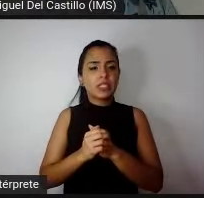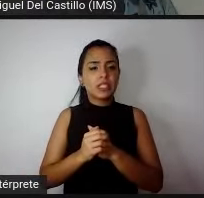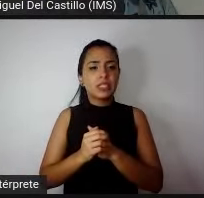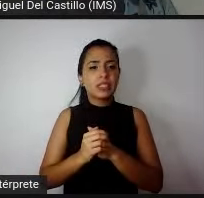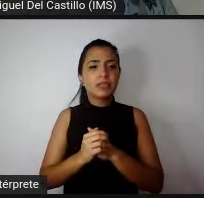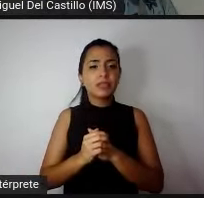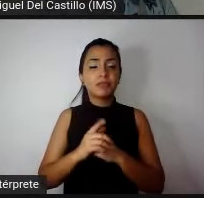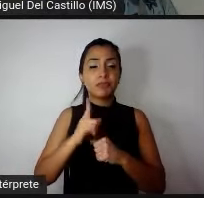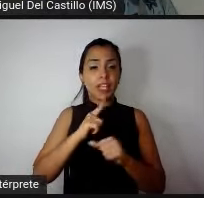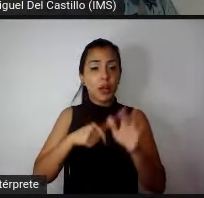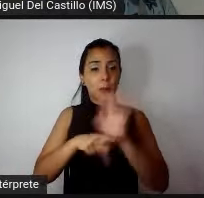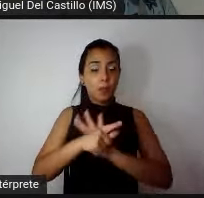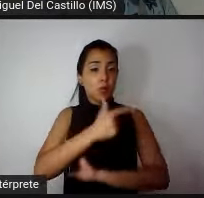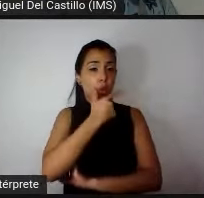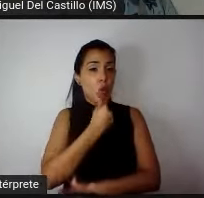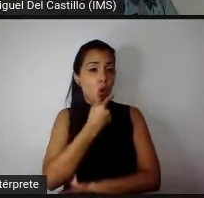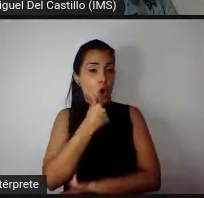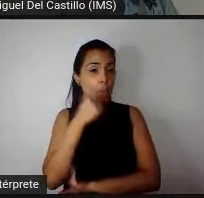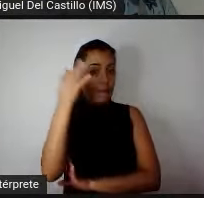Jean-Luc Decave.